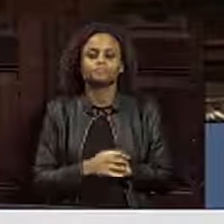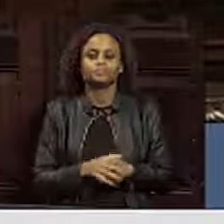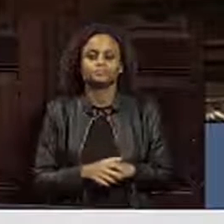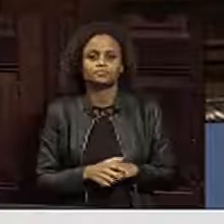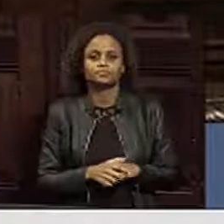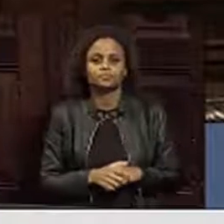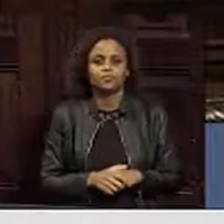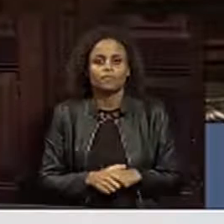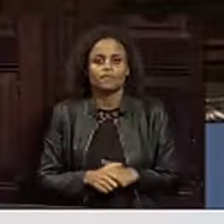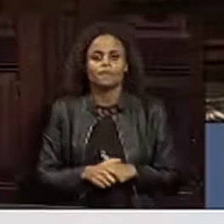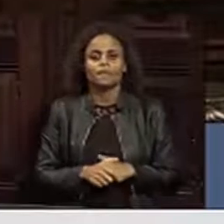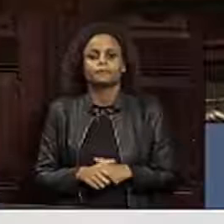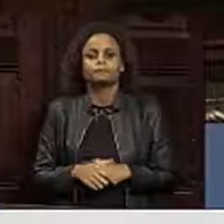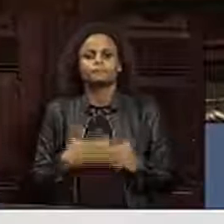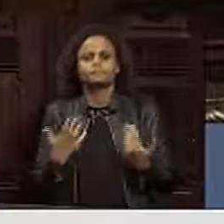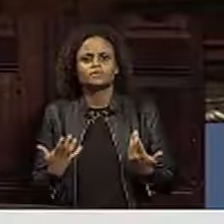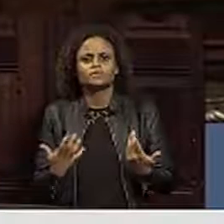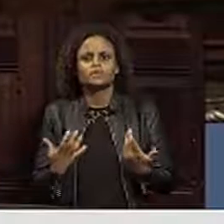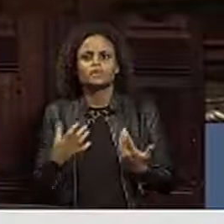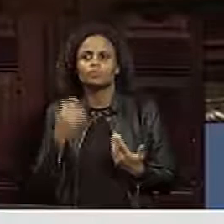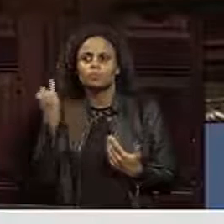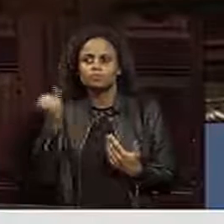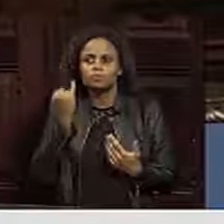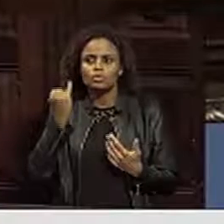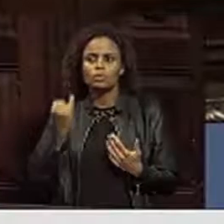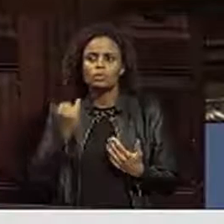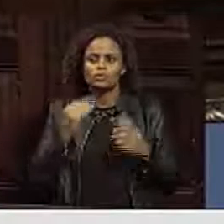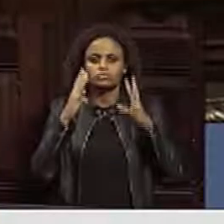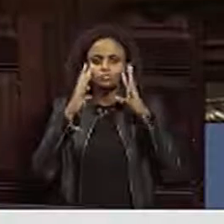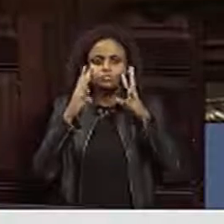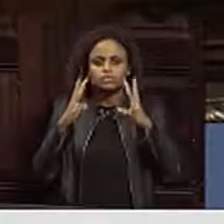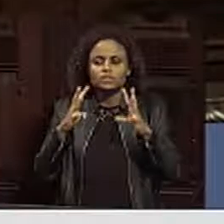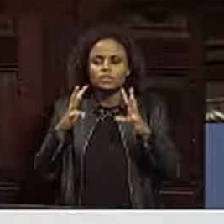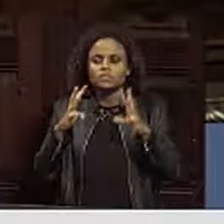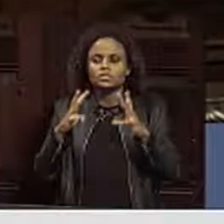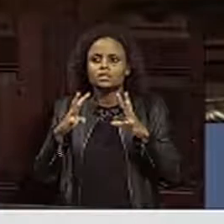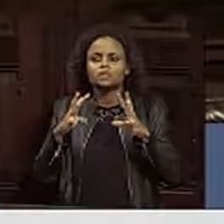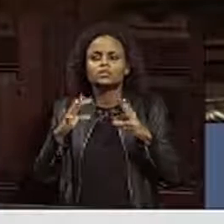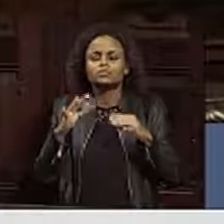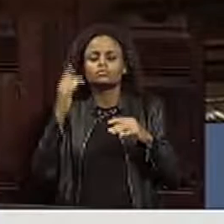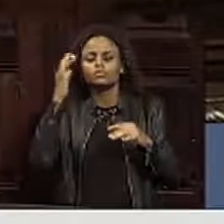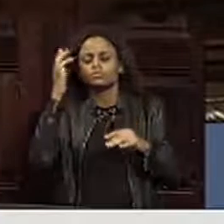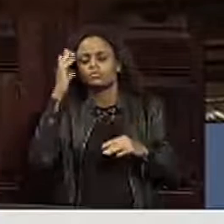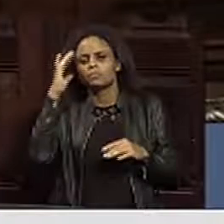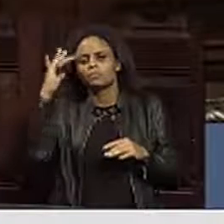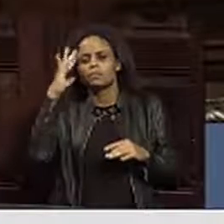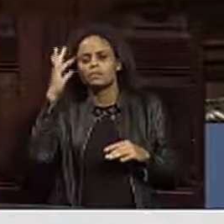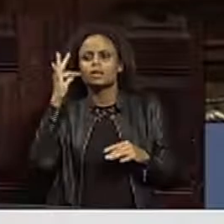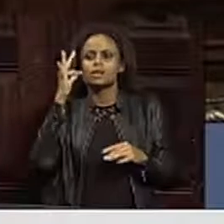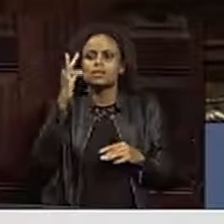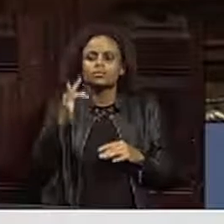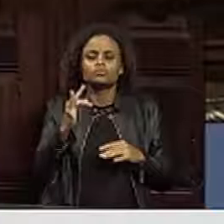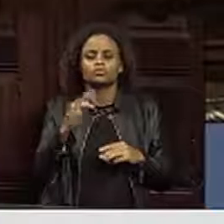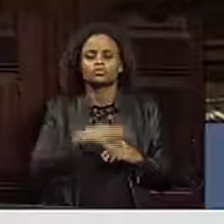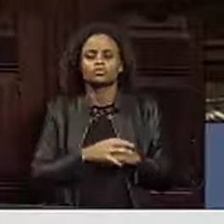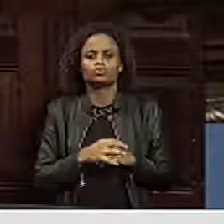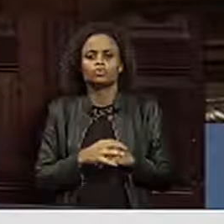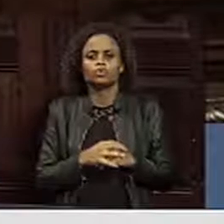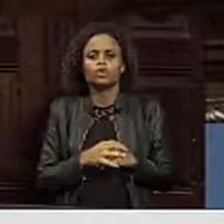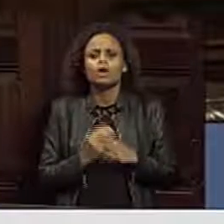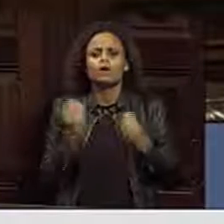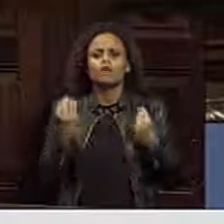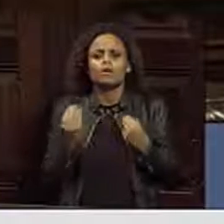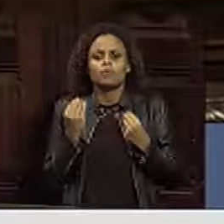É preciso olhar, deputado Anderson, qual a perspectiva que temos de futuro quando se extingue